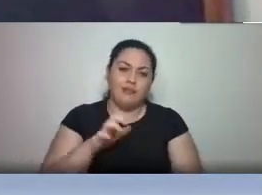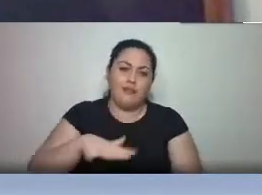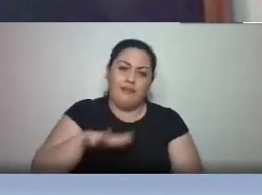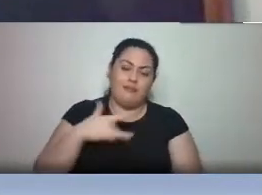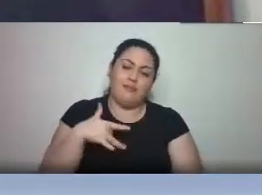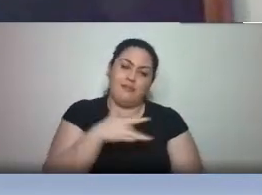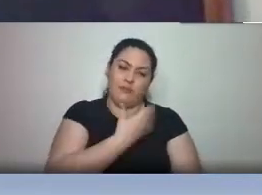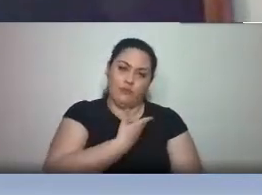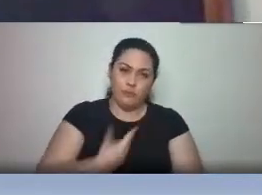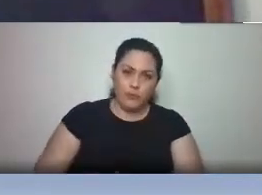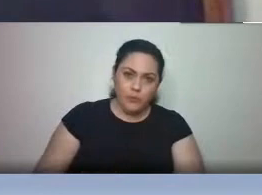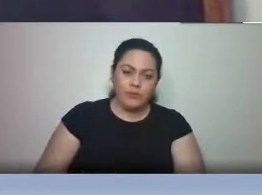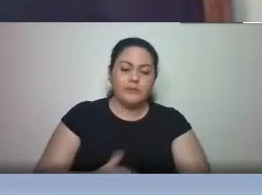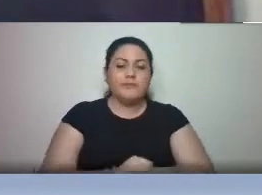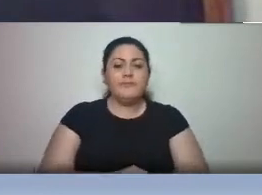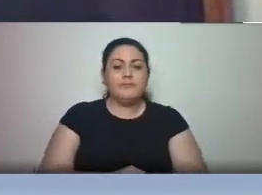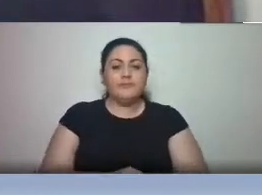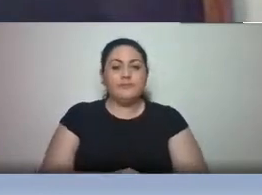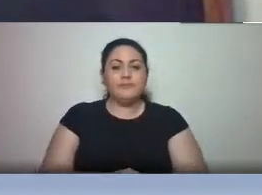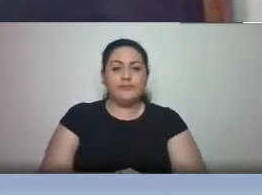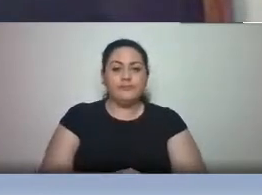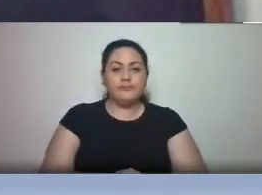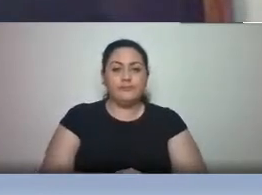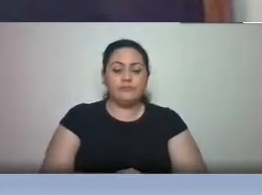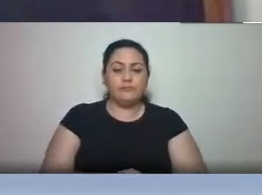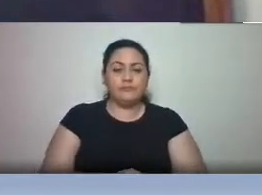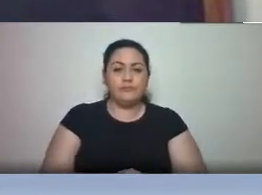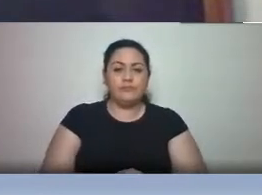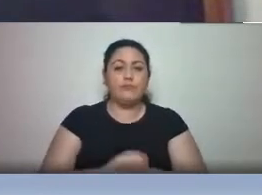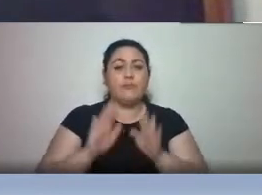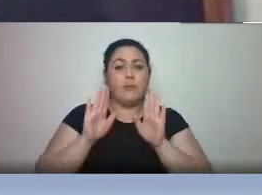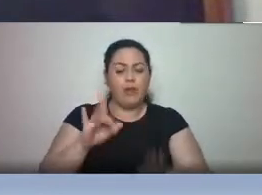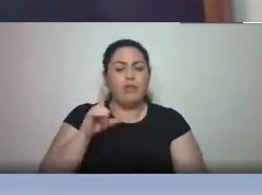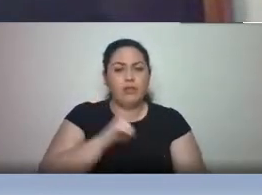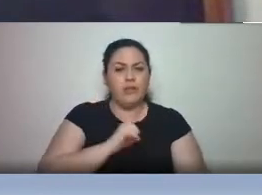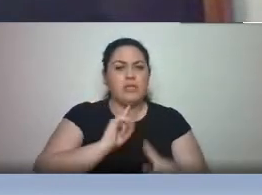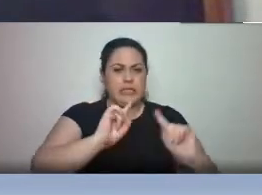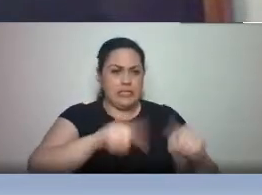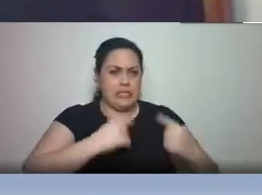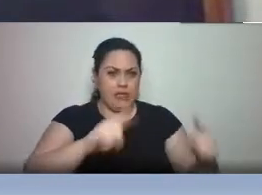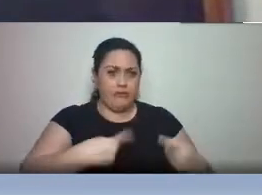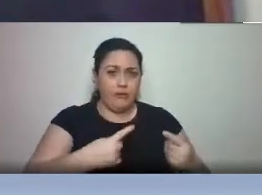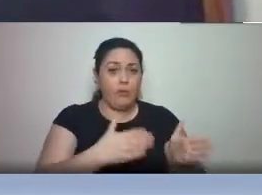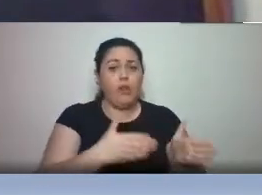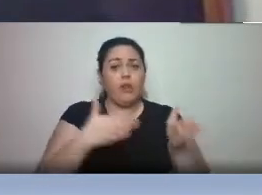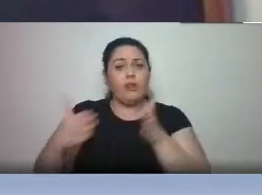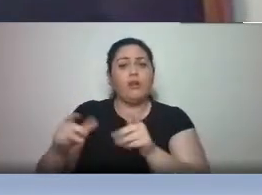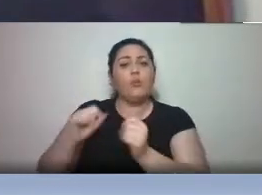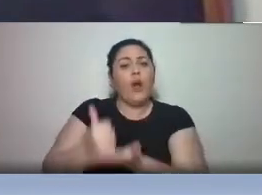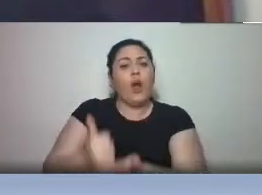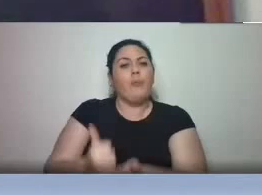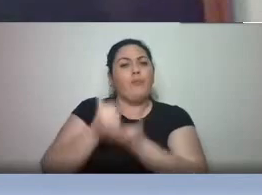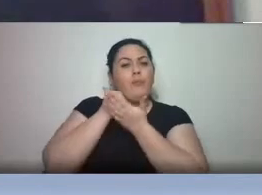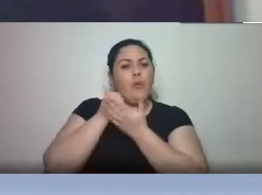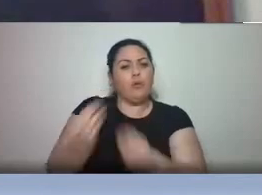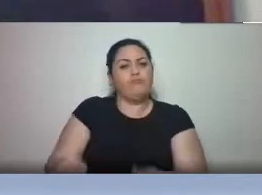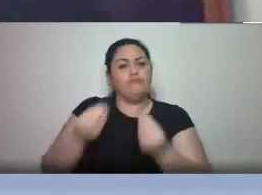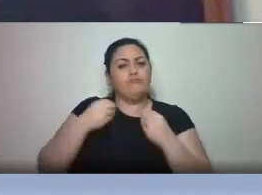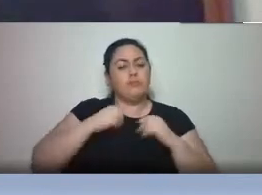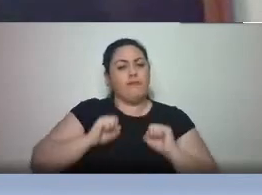desdobramentos. Mas ao lado de cada desafio também estão as fortalezas e os pilares, as